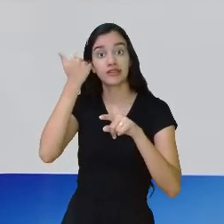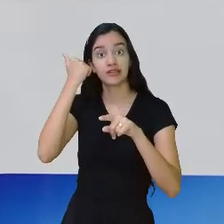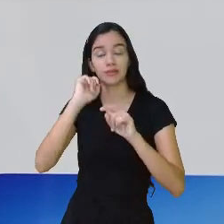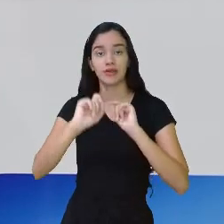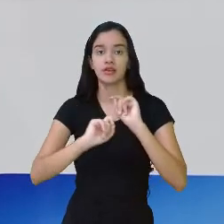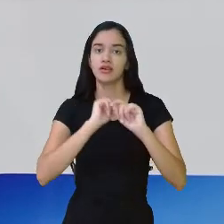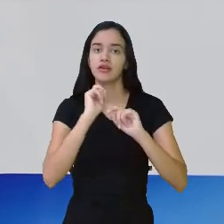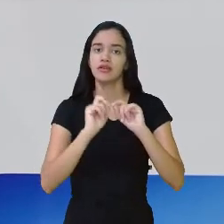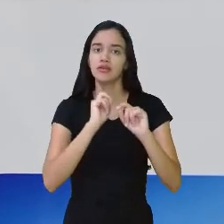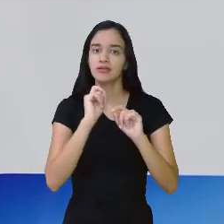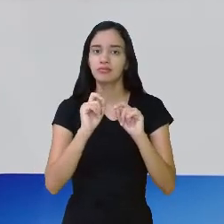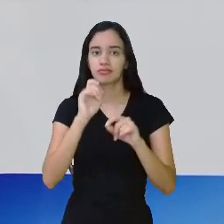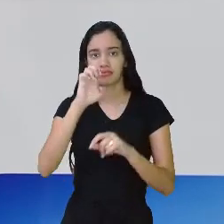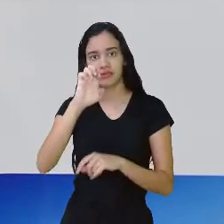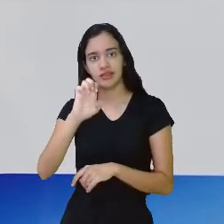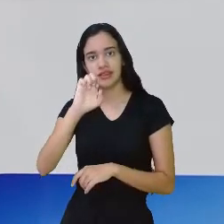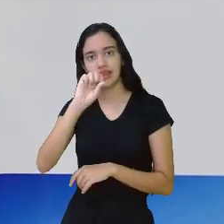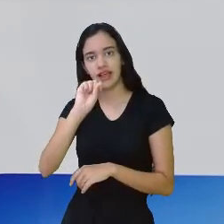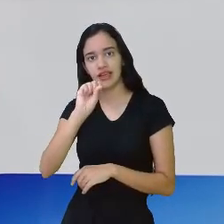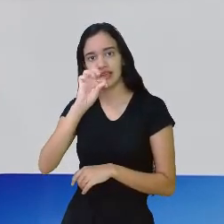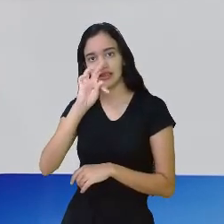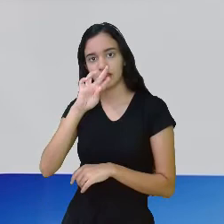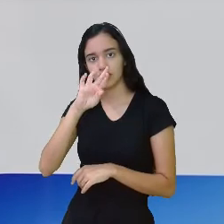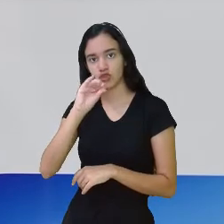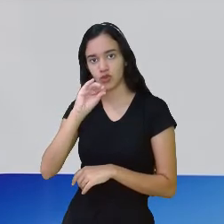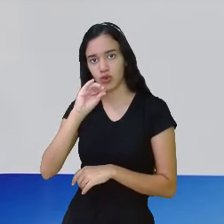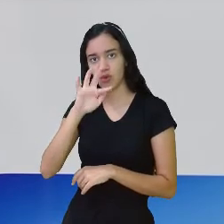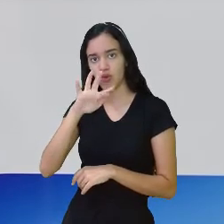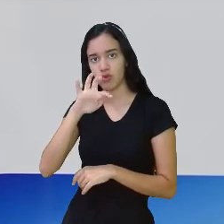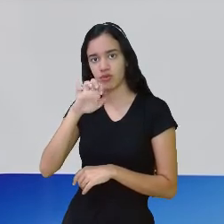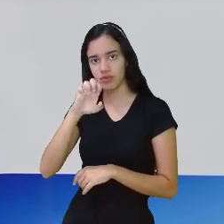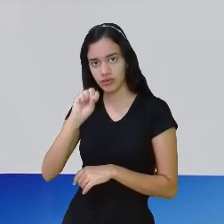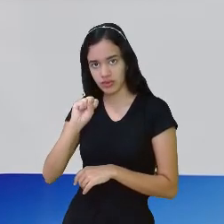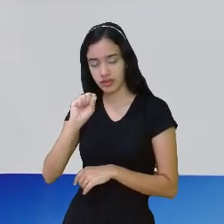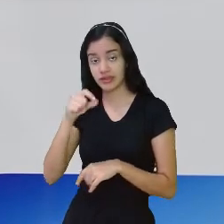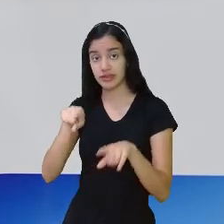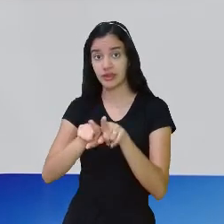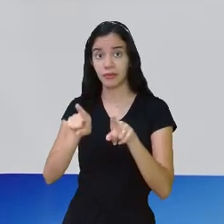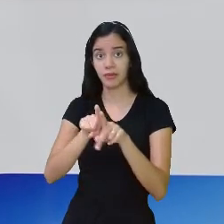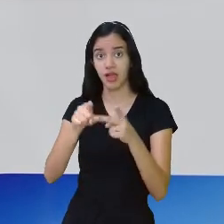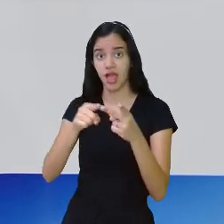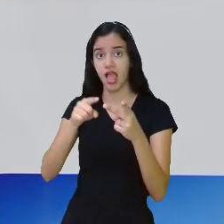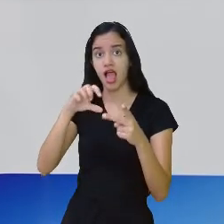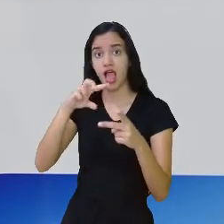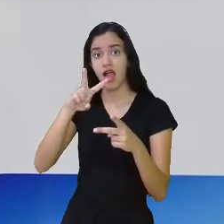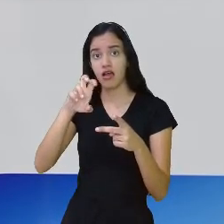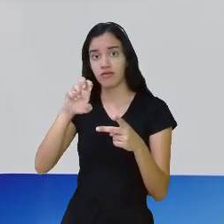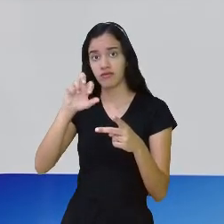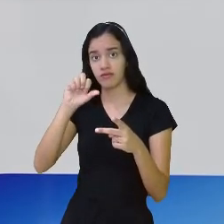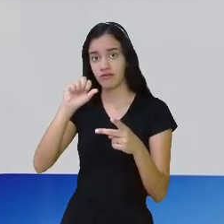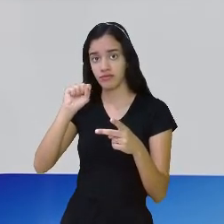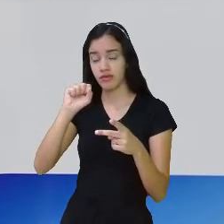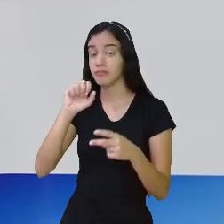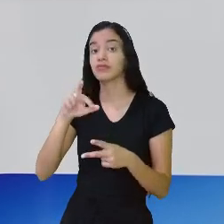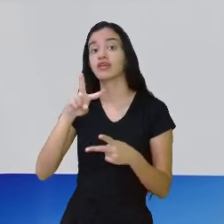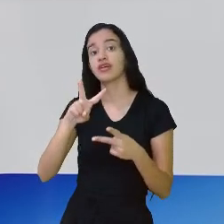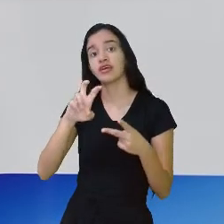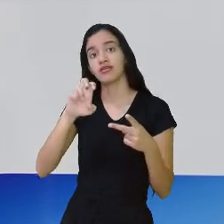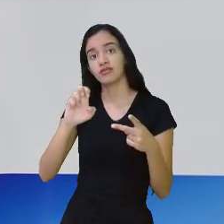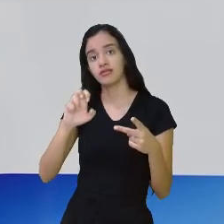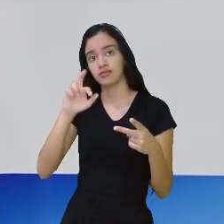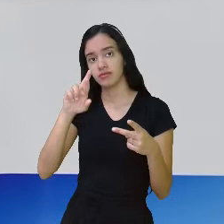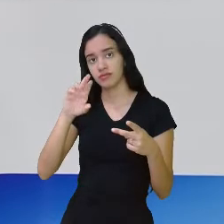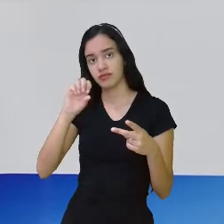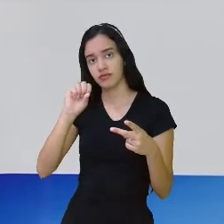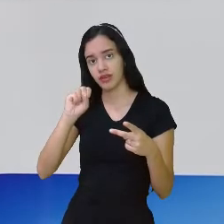são estrofes e versos? Porque se você souber, já é um caminho andado. E se você não